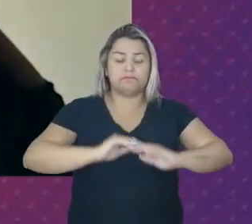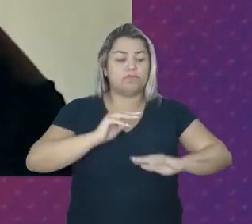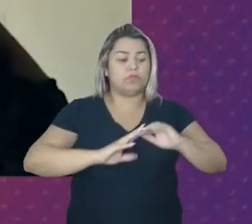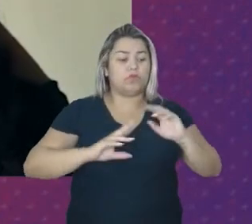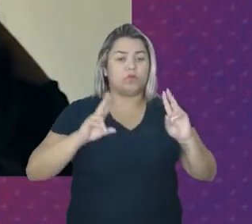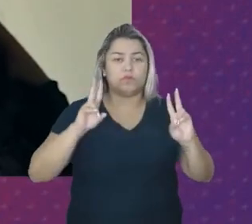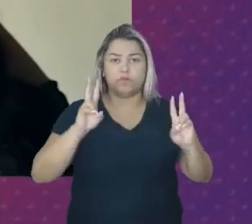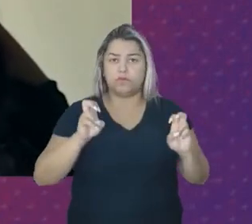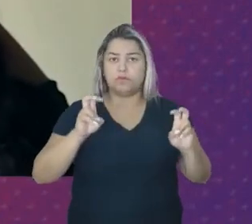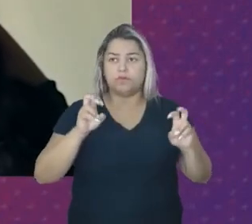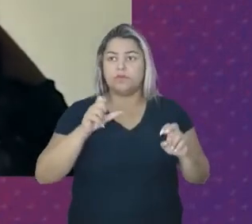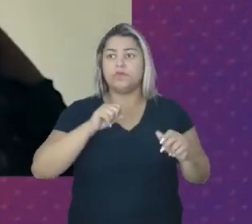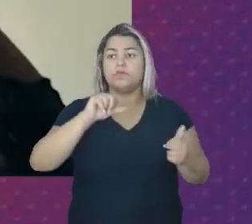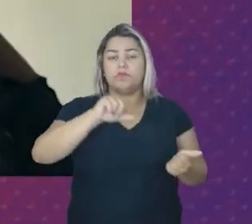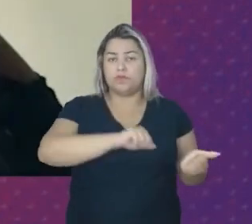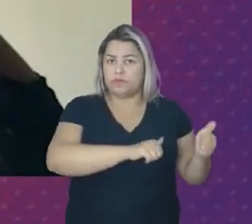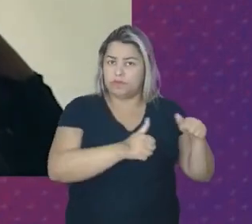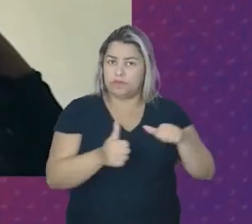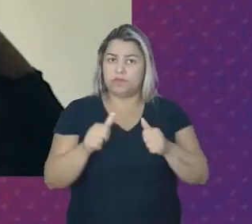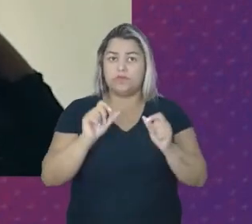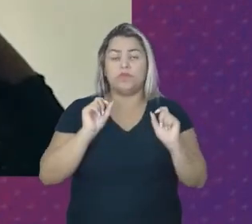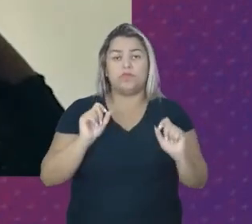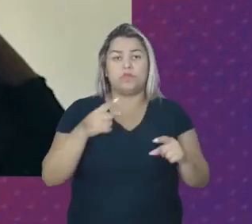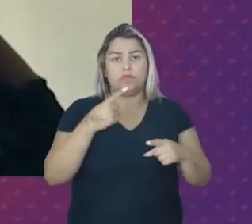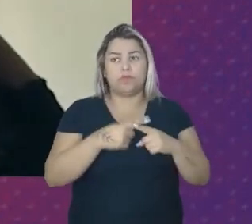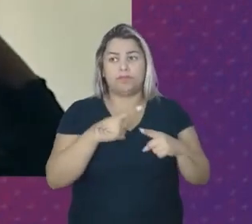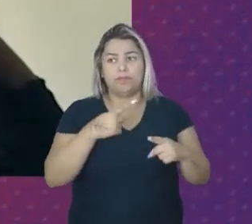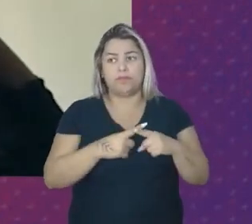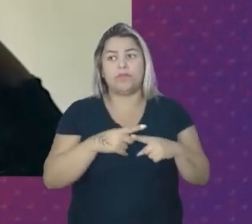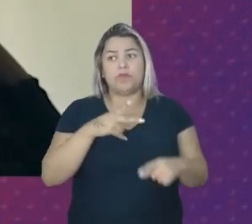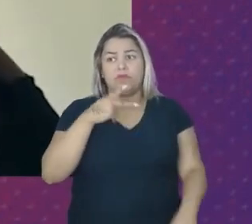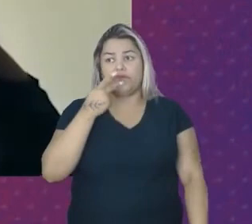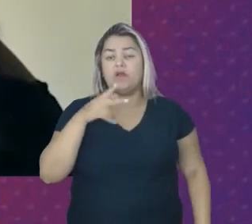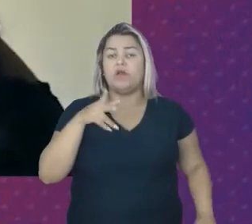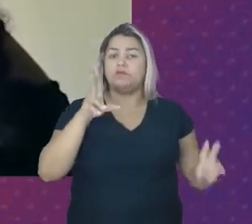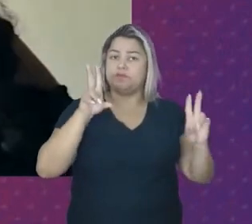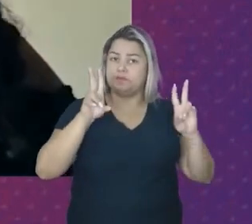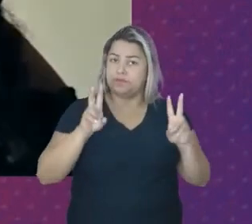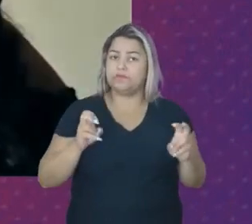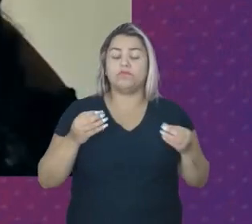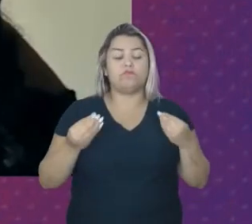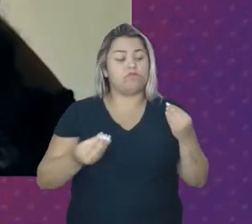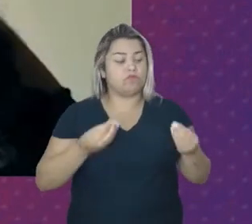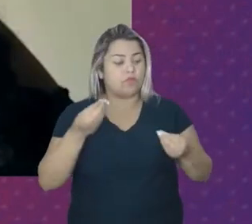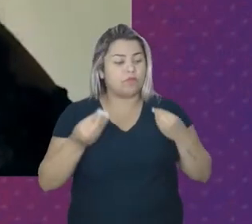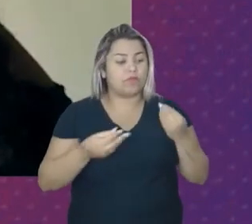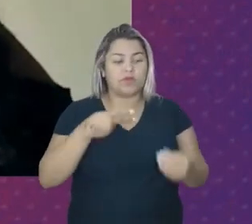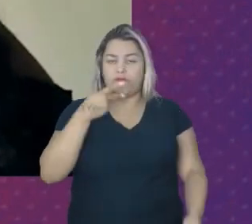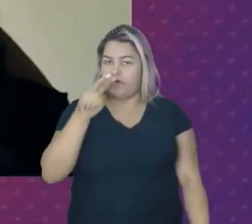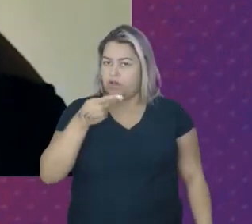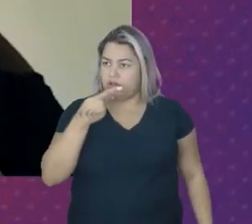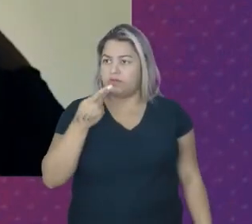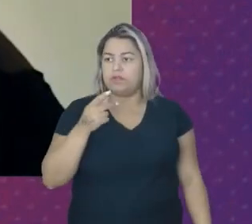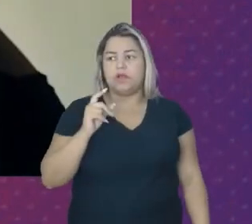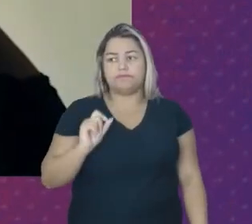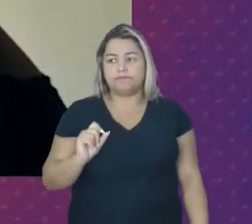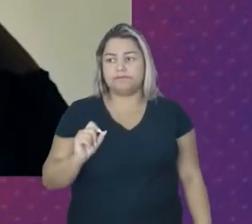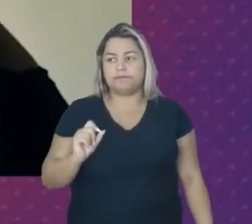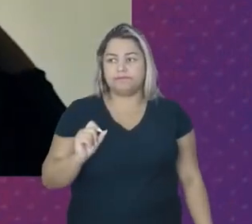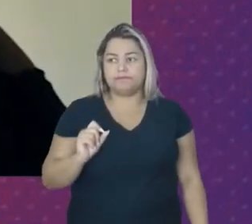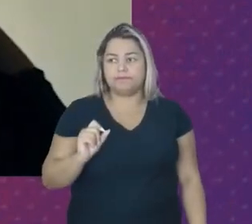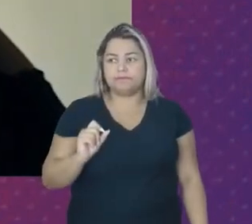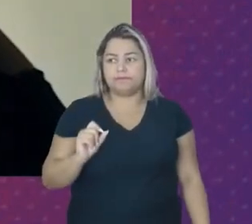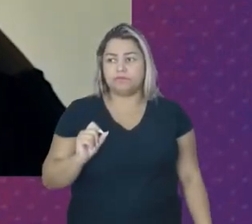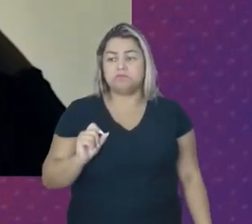assuntos, tem que se avaliar muito por que você quer falar sobre isso, como você quer falar sobre isso, e até que